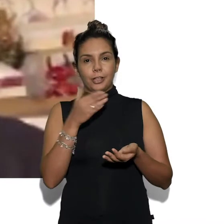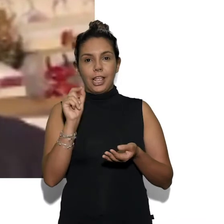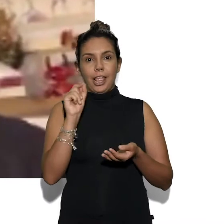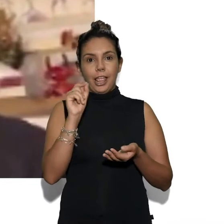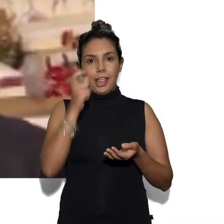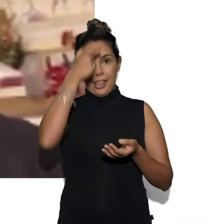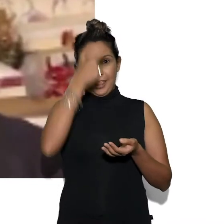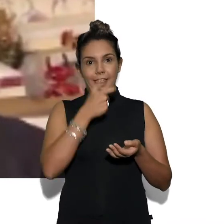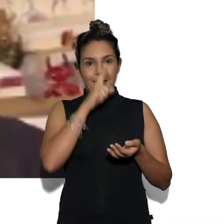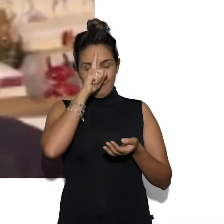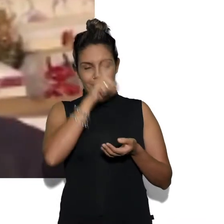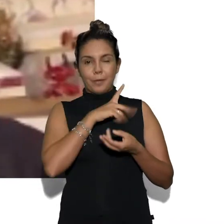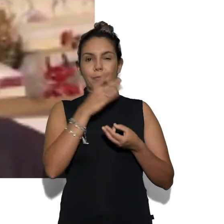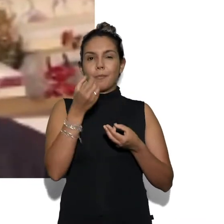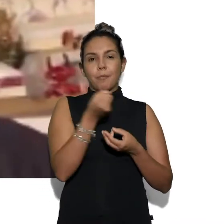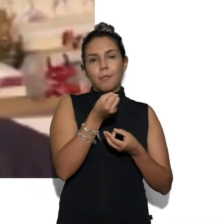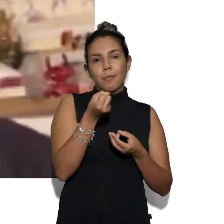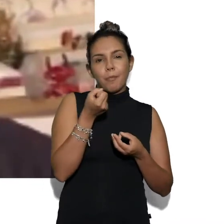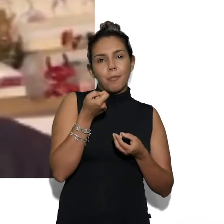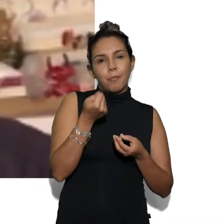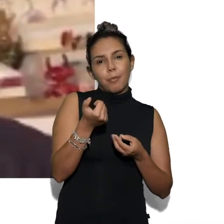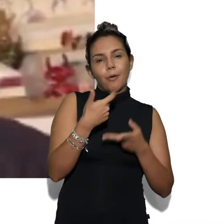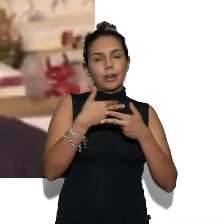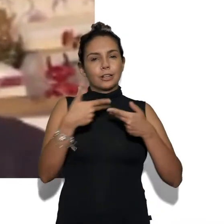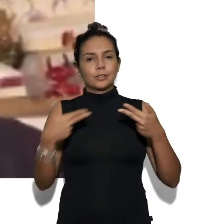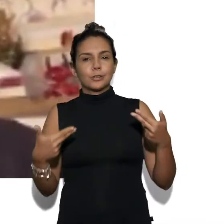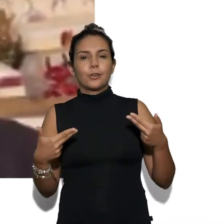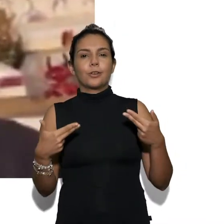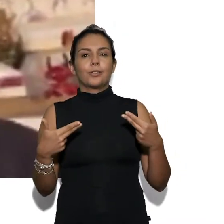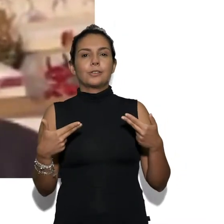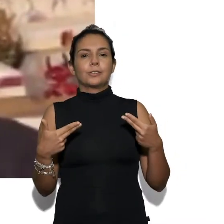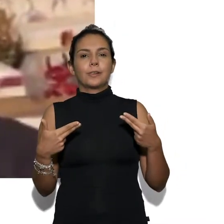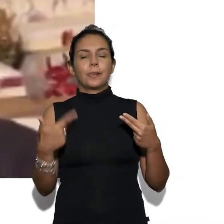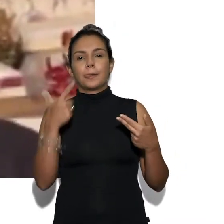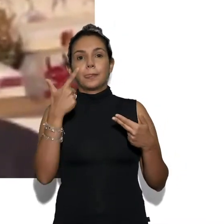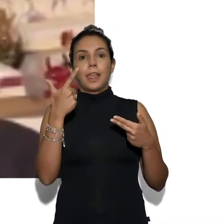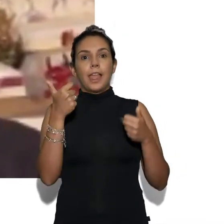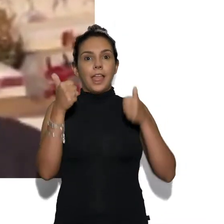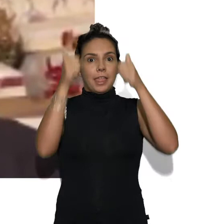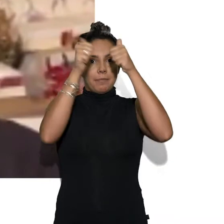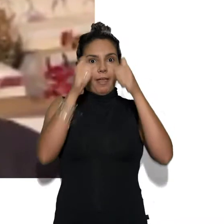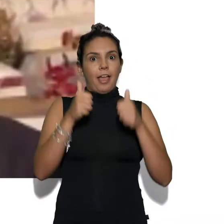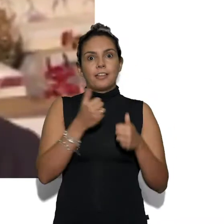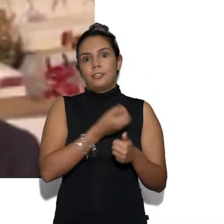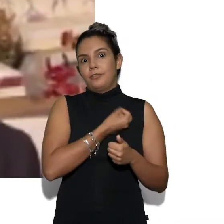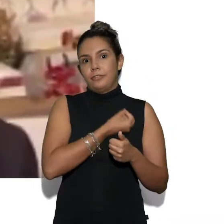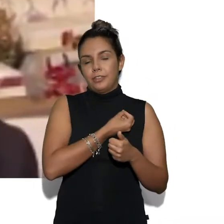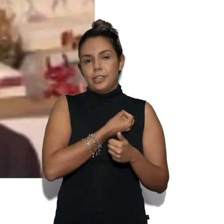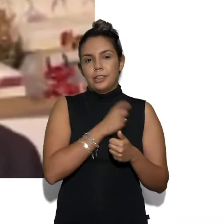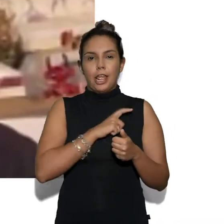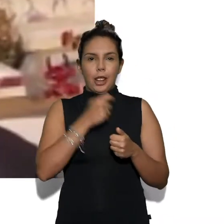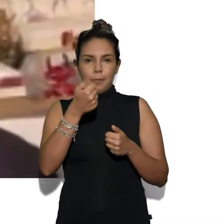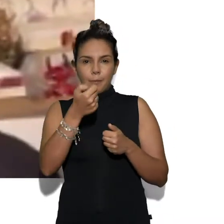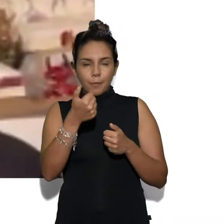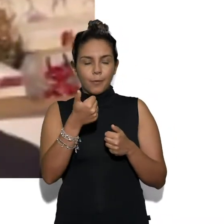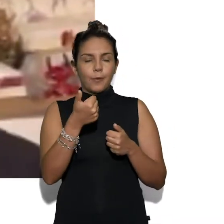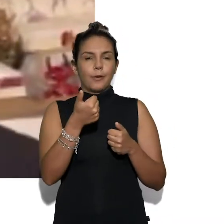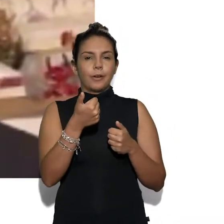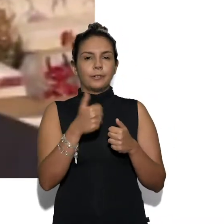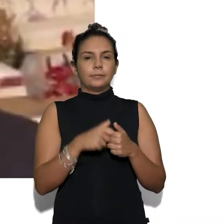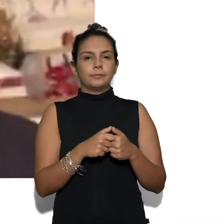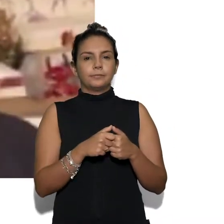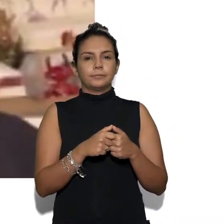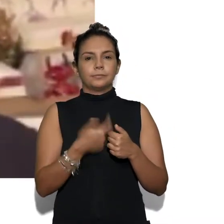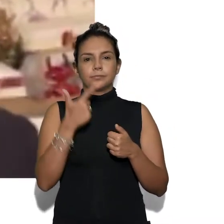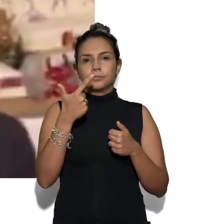como dizer, não temos provas de termos sido quem fomos, temos poucas coisas, umas fotografias. Eu, por exemplo, não tenho imagens de vídeo na